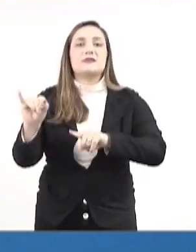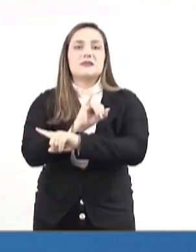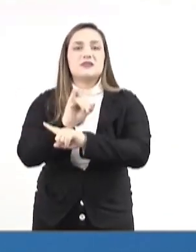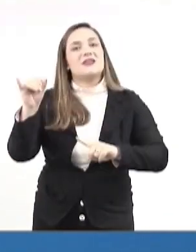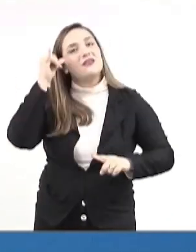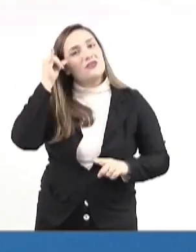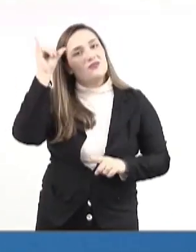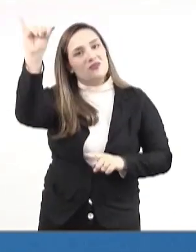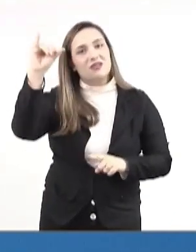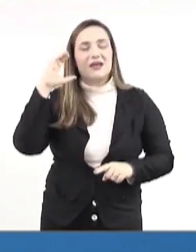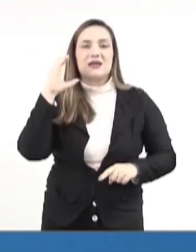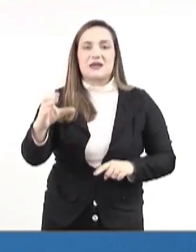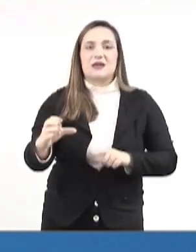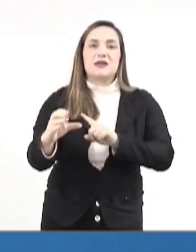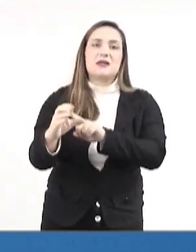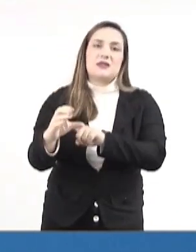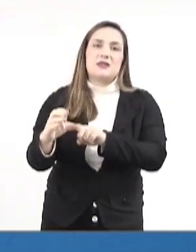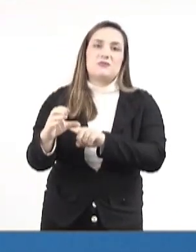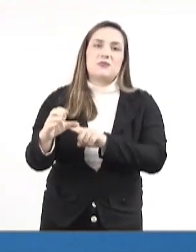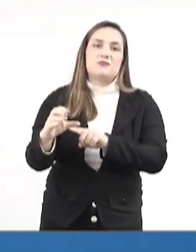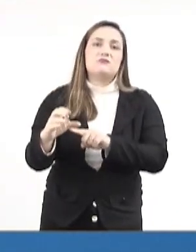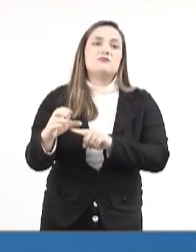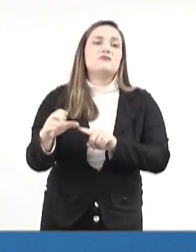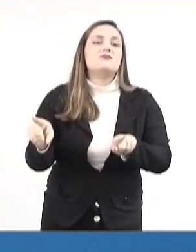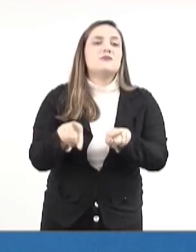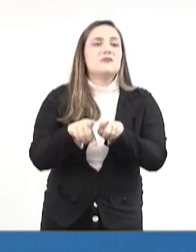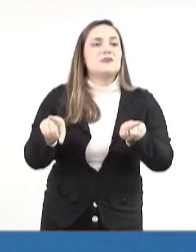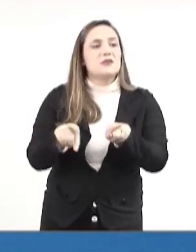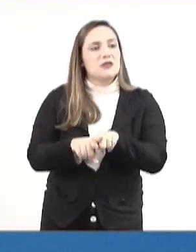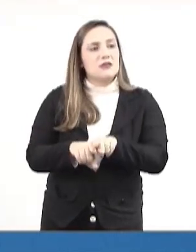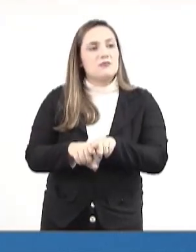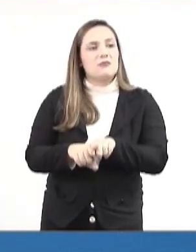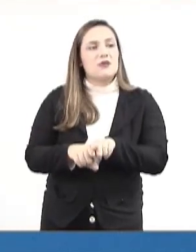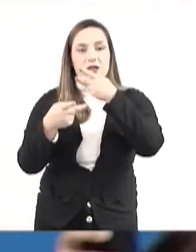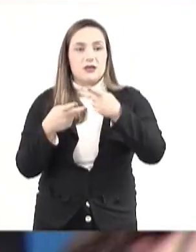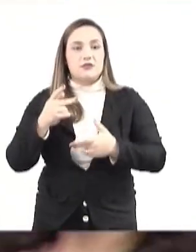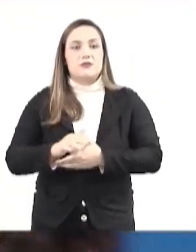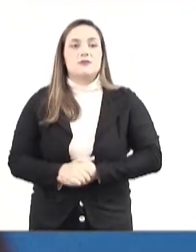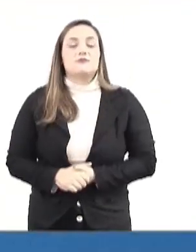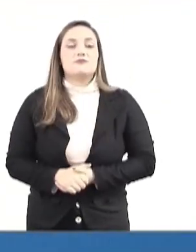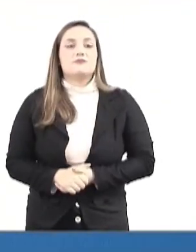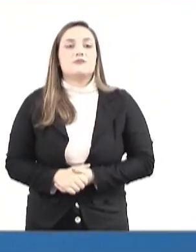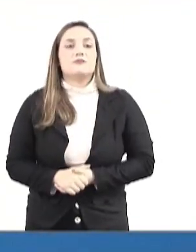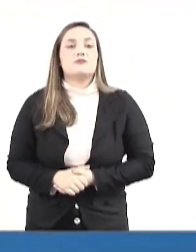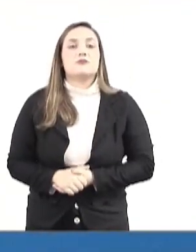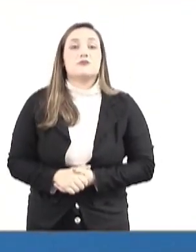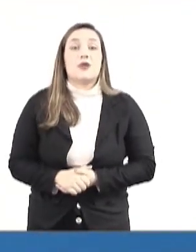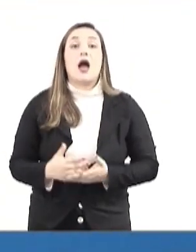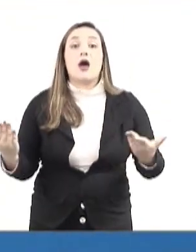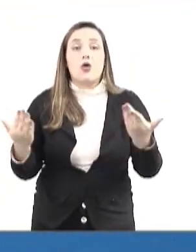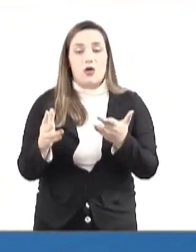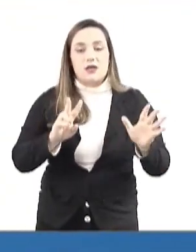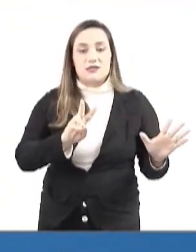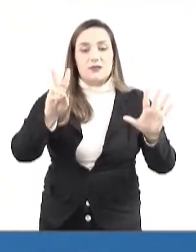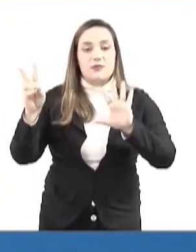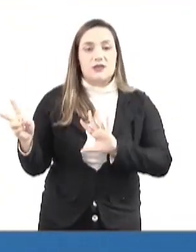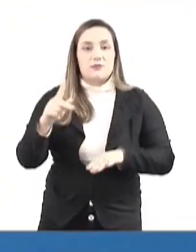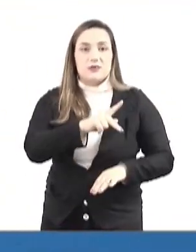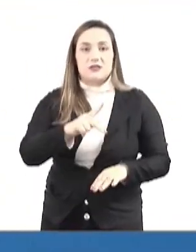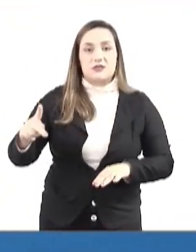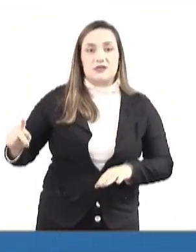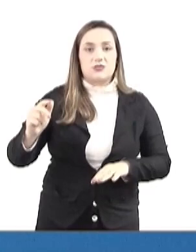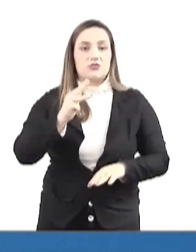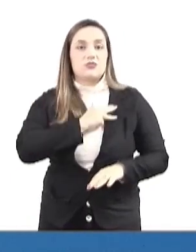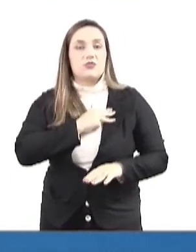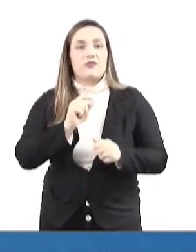de prevenção de criminalidade e fomento à defesa social. Nesta última semana, o